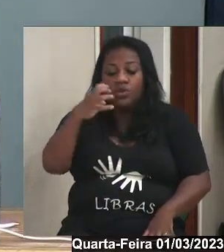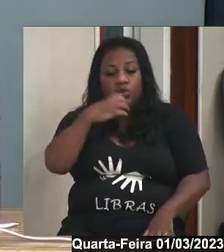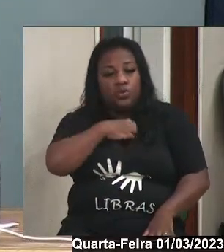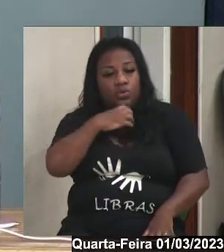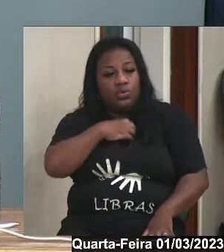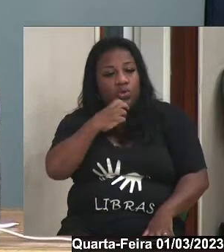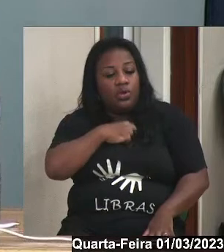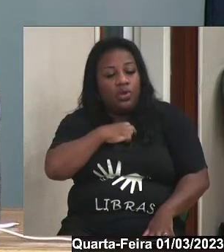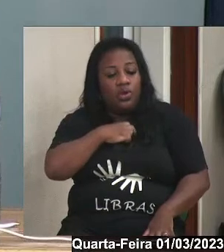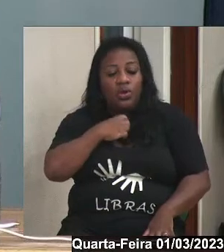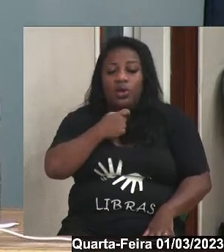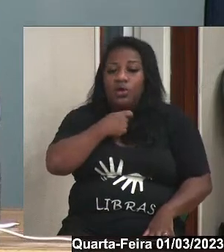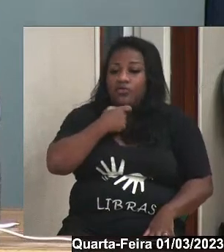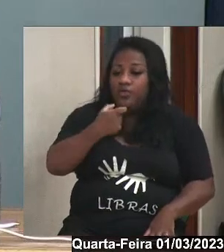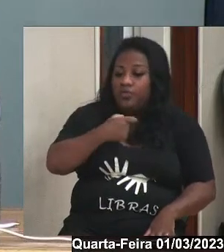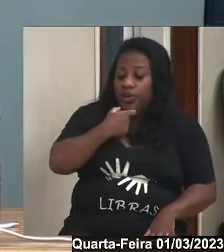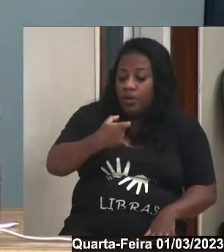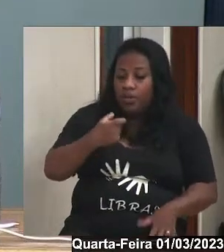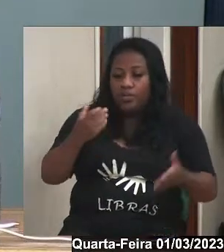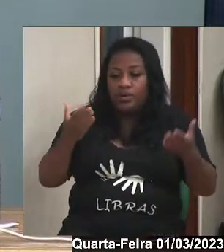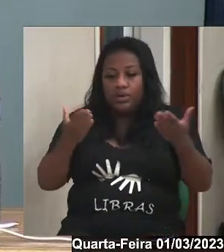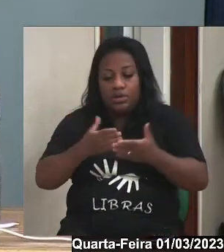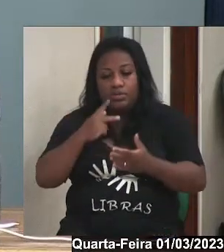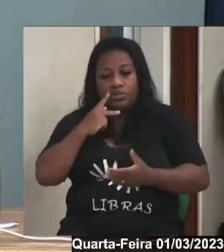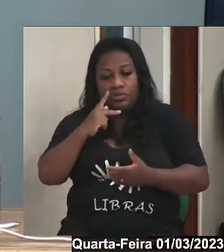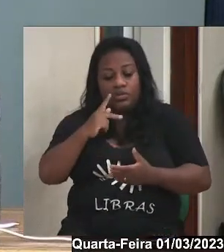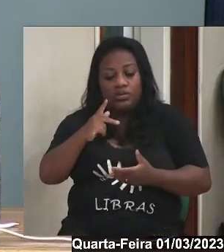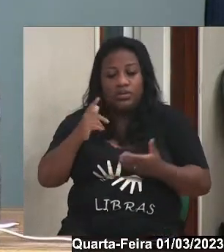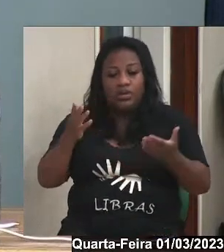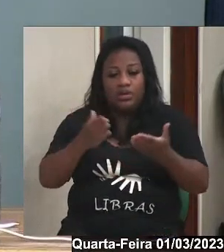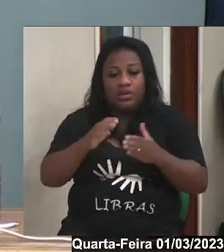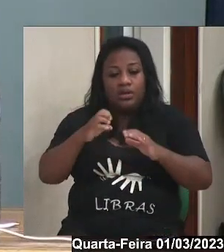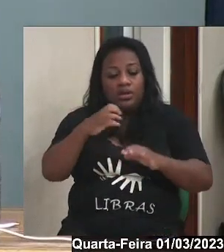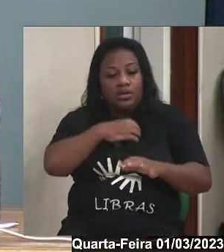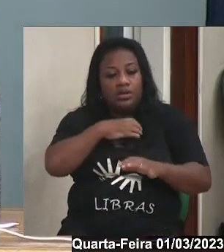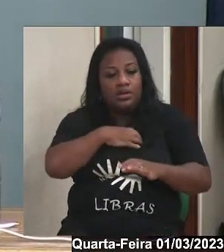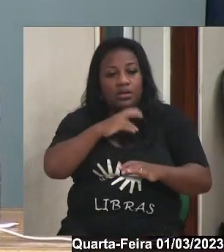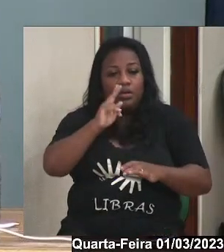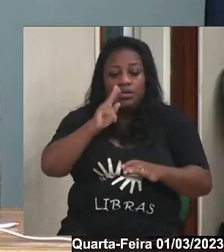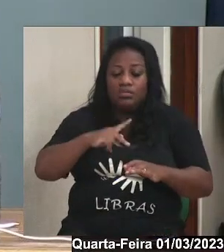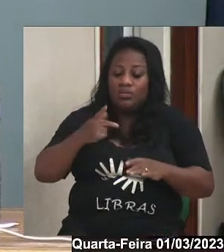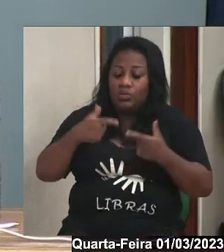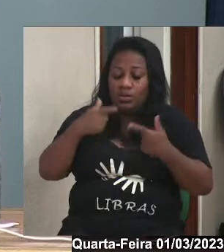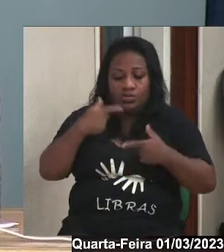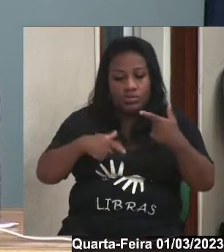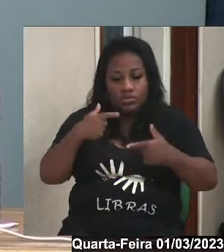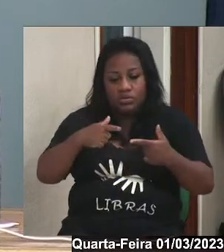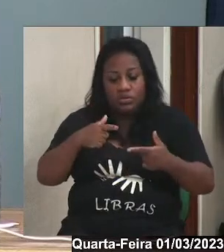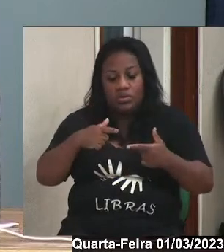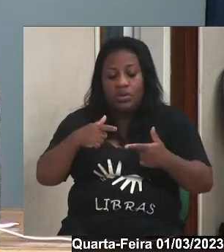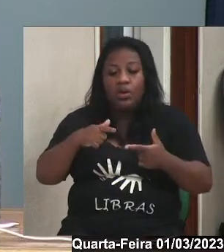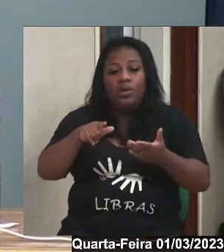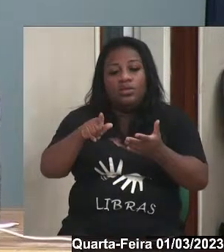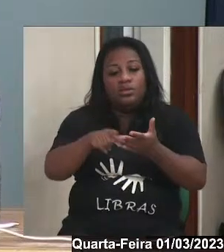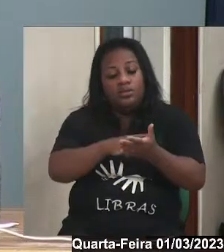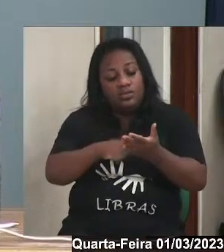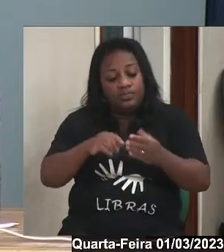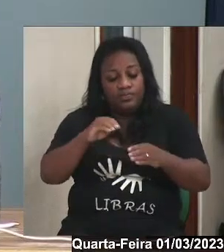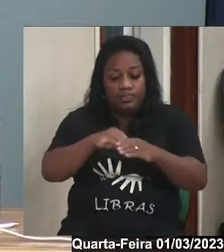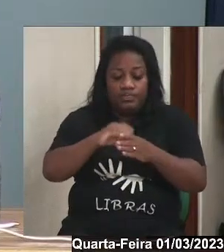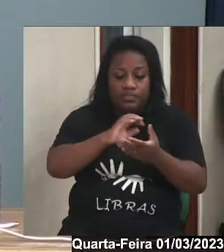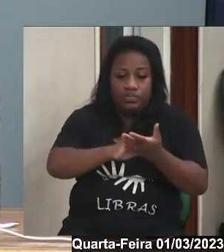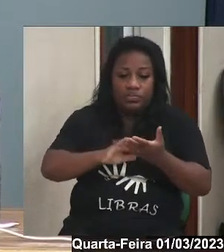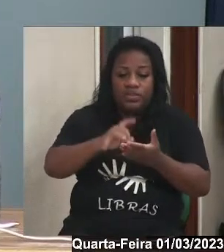de pesar verbal, autoria vereador Abidan Henrique da Silva, moção de pesar pelo falecimento do senhor Jaime. Em discussão, usou a palavra o vereador Abidan Henrique da Silva.